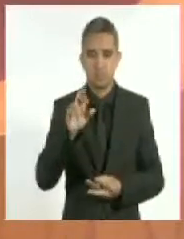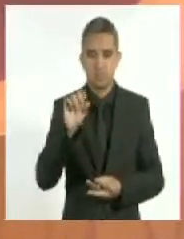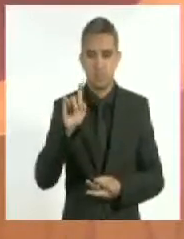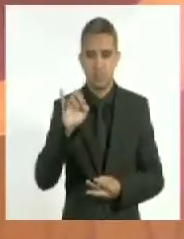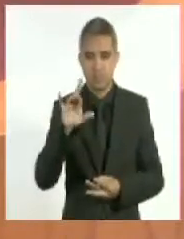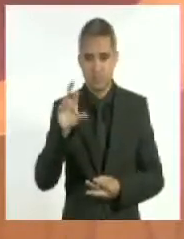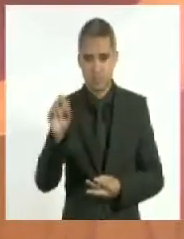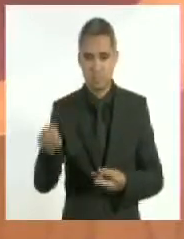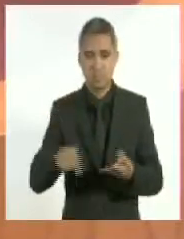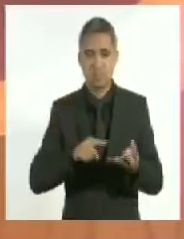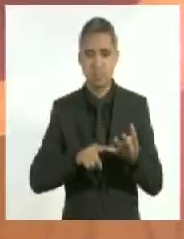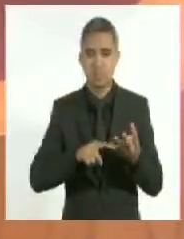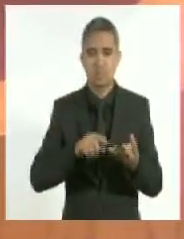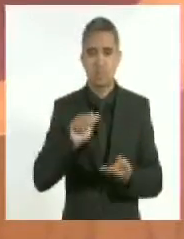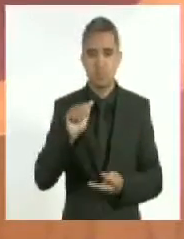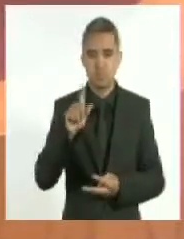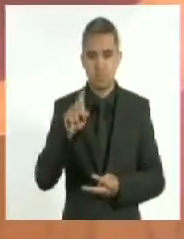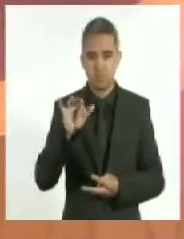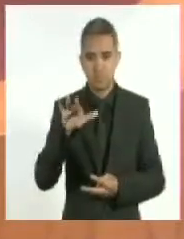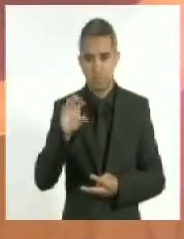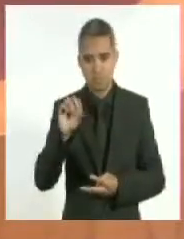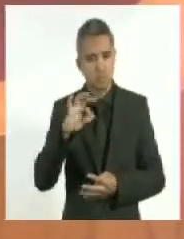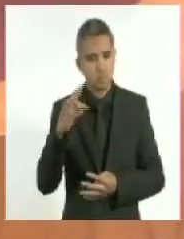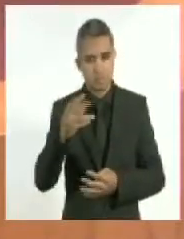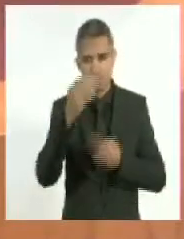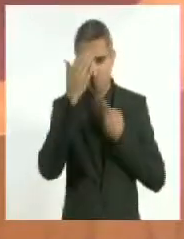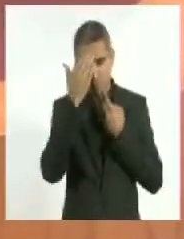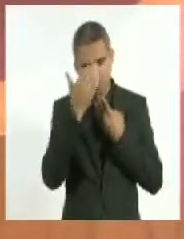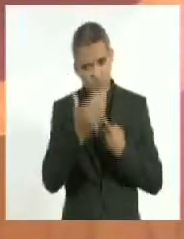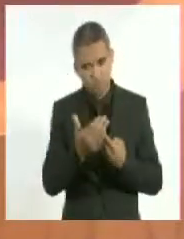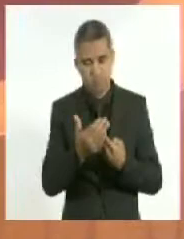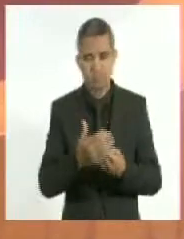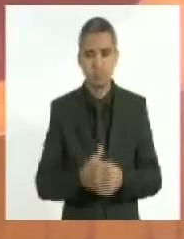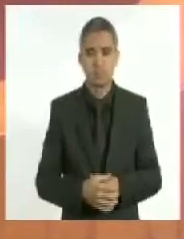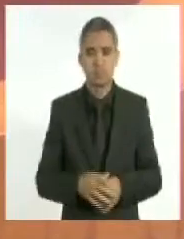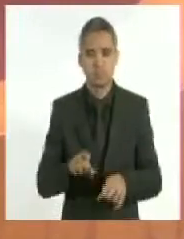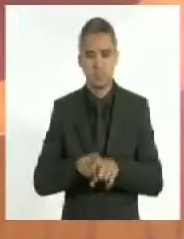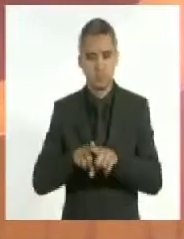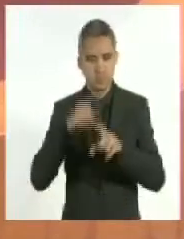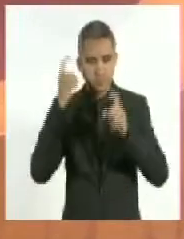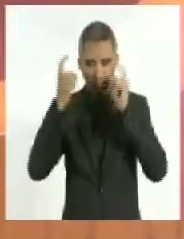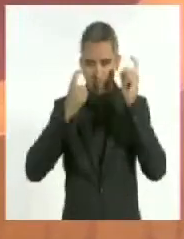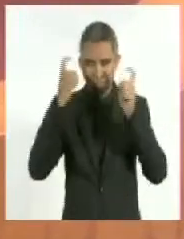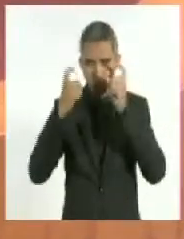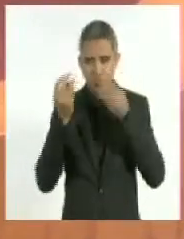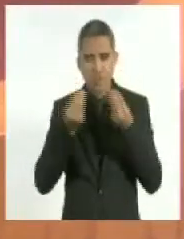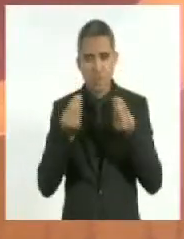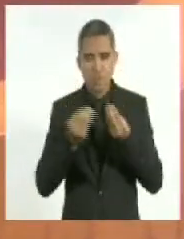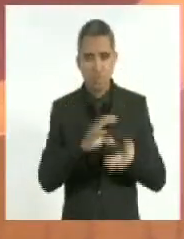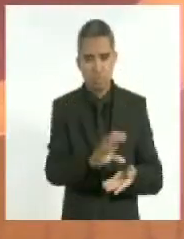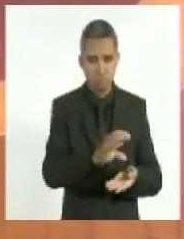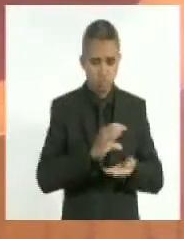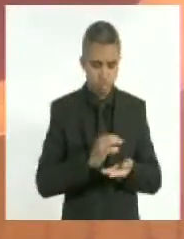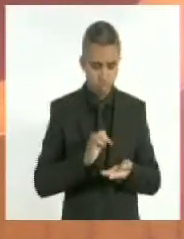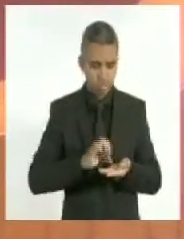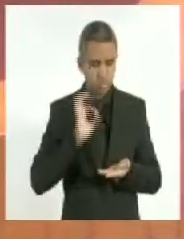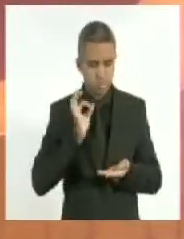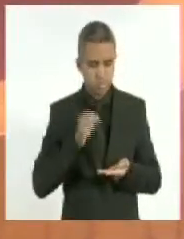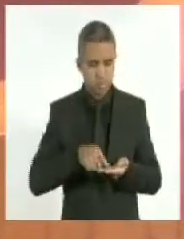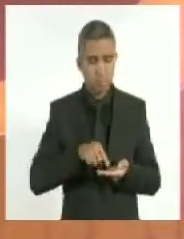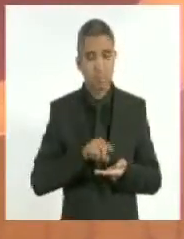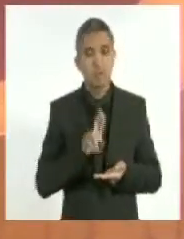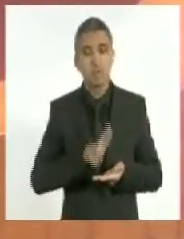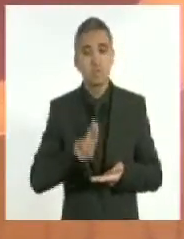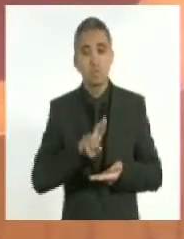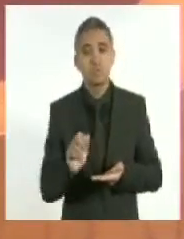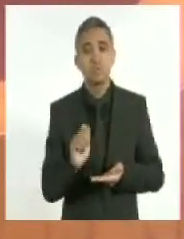agradecer também a parte do deputado Adriano Sarney e a preocupação com a destinação do recurso. De fato, o projeto já contempla a destinação do